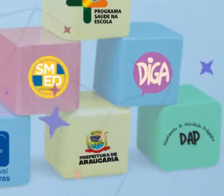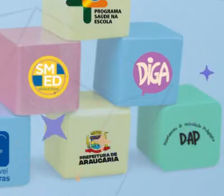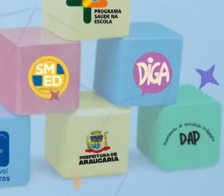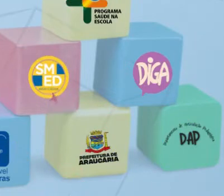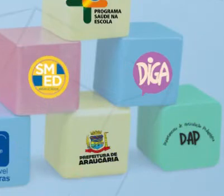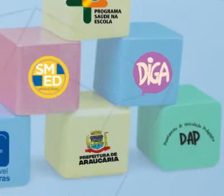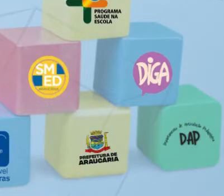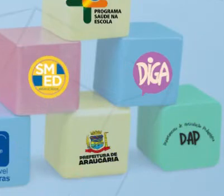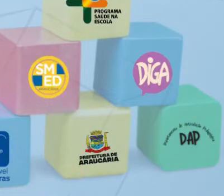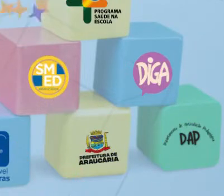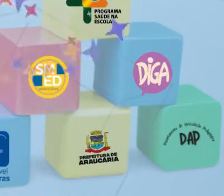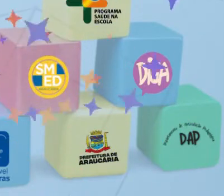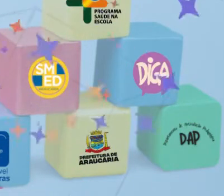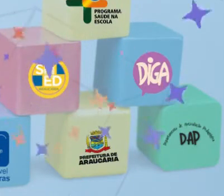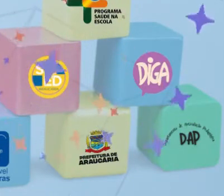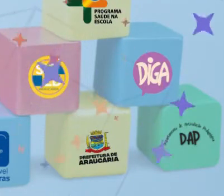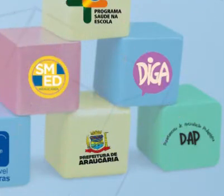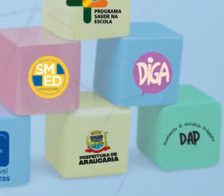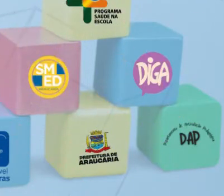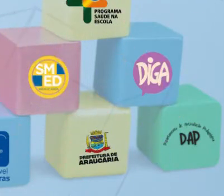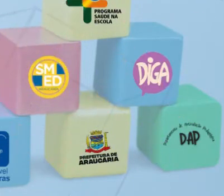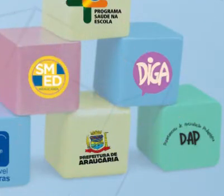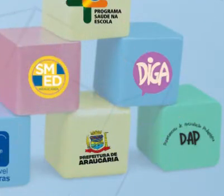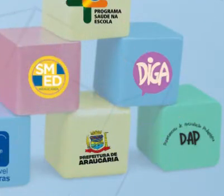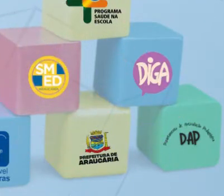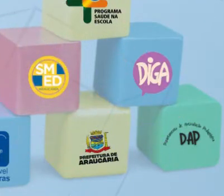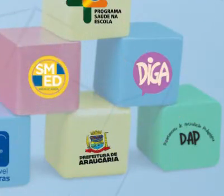Saúde também se aprende na escola.